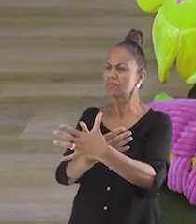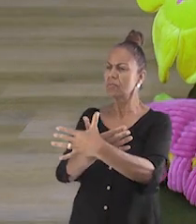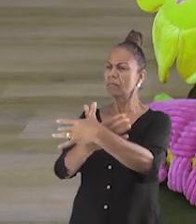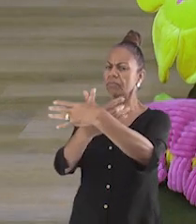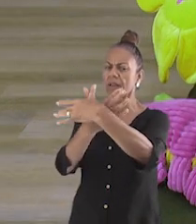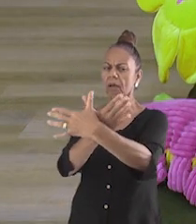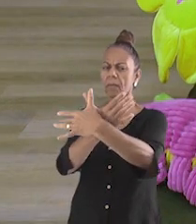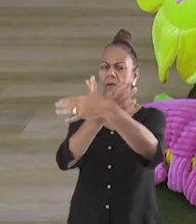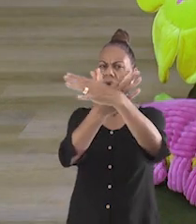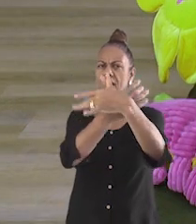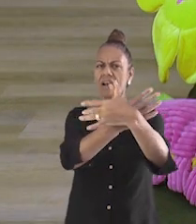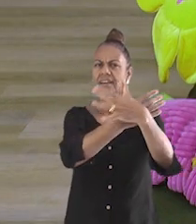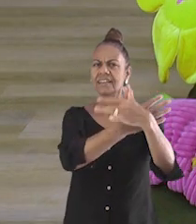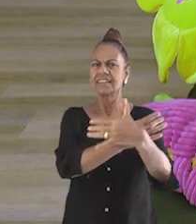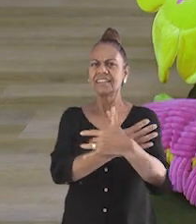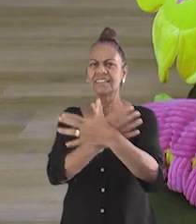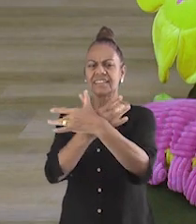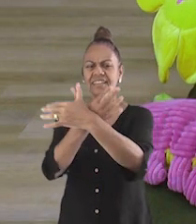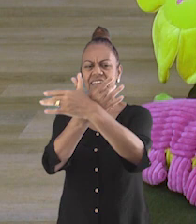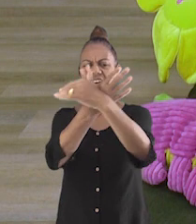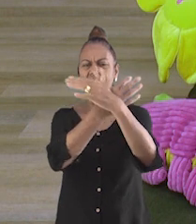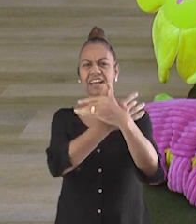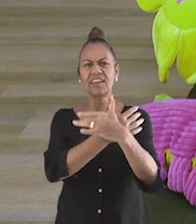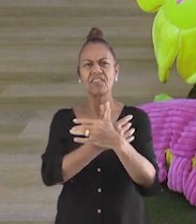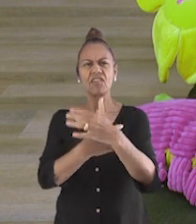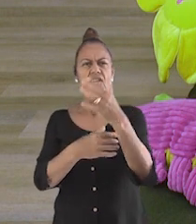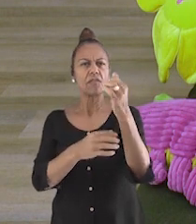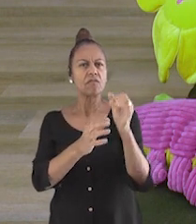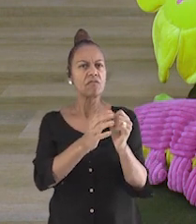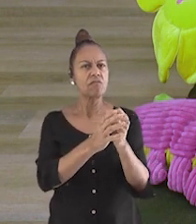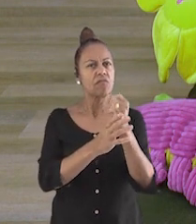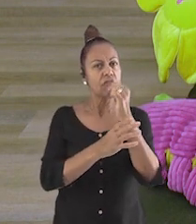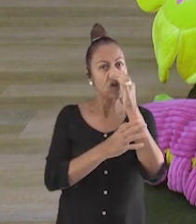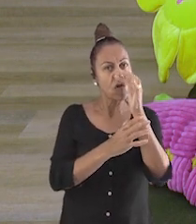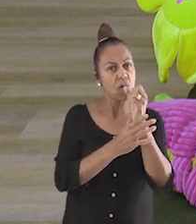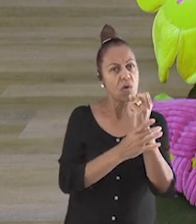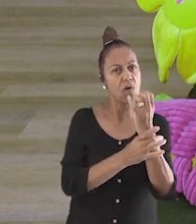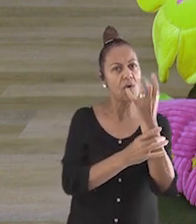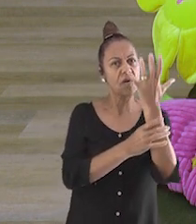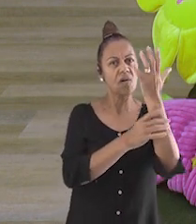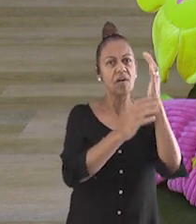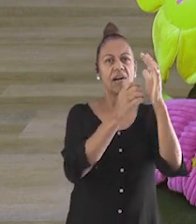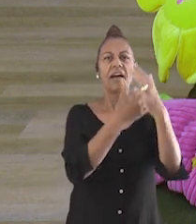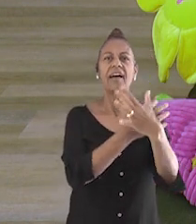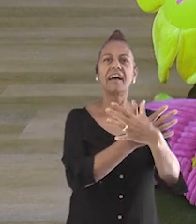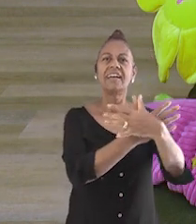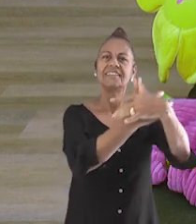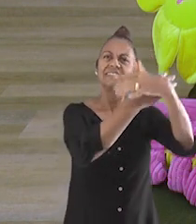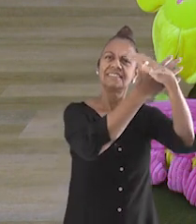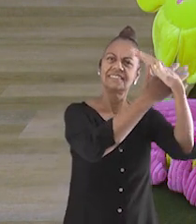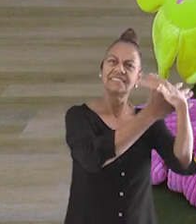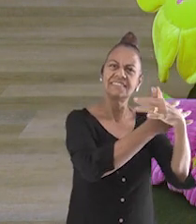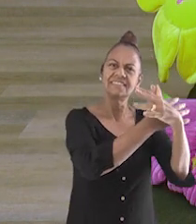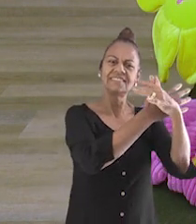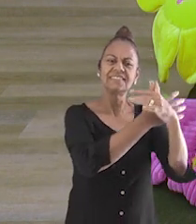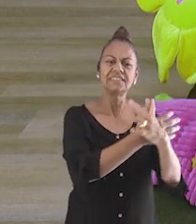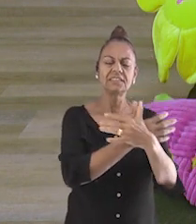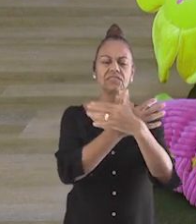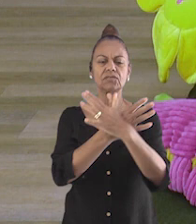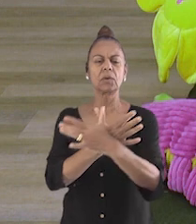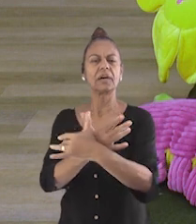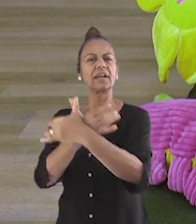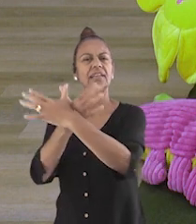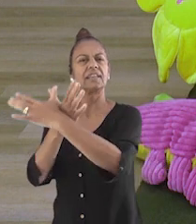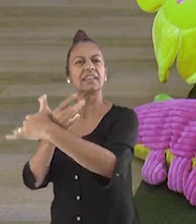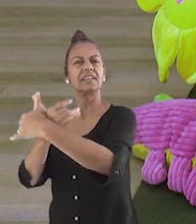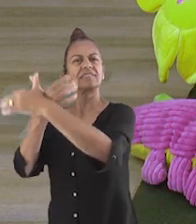longe avistei graciosas e coloridas borboletas pousando de